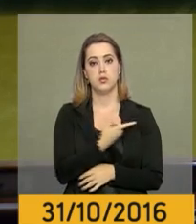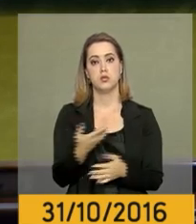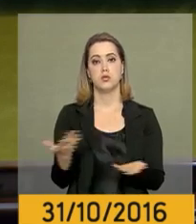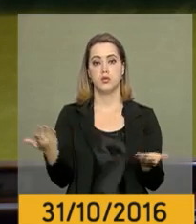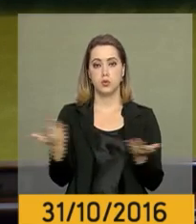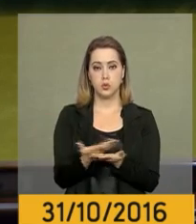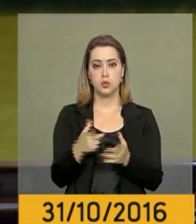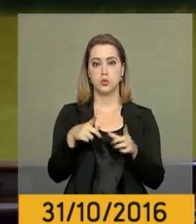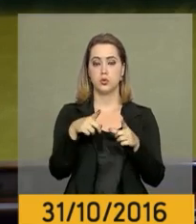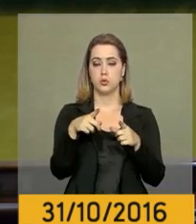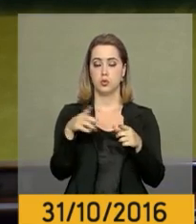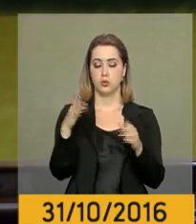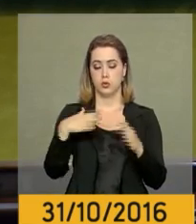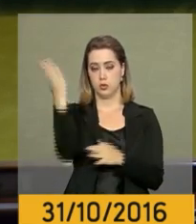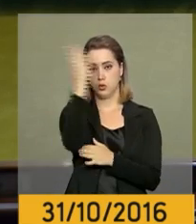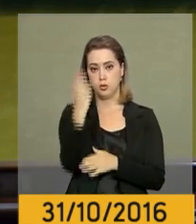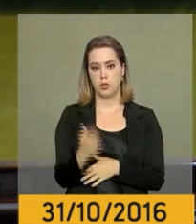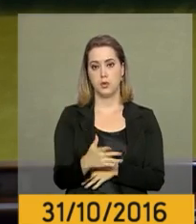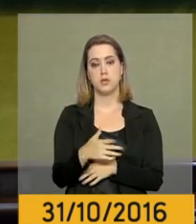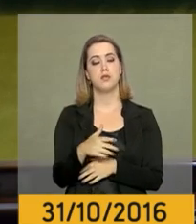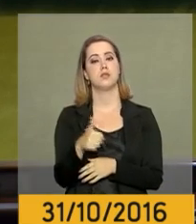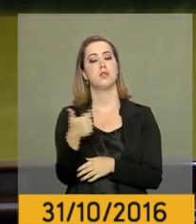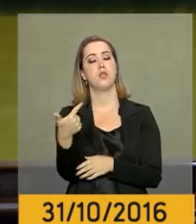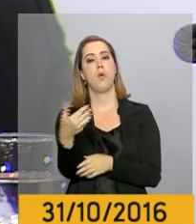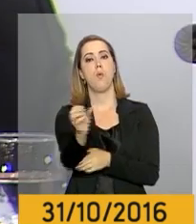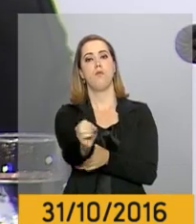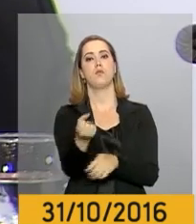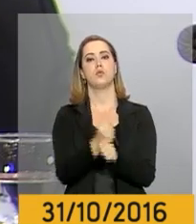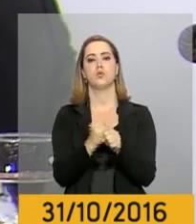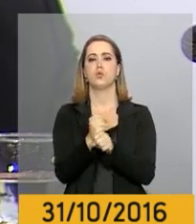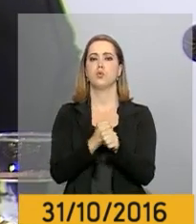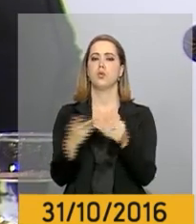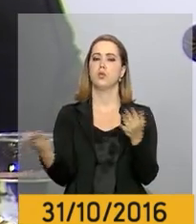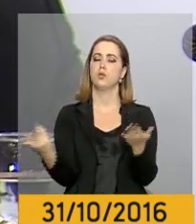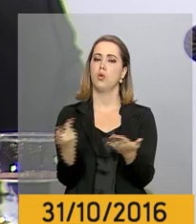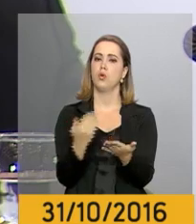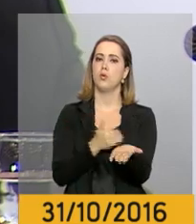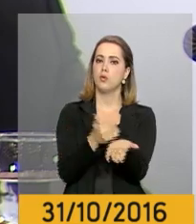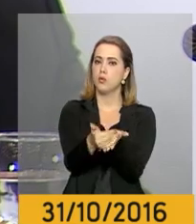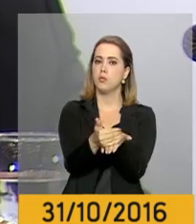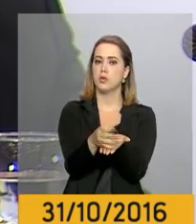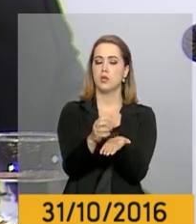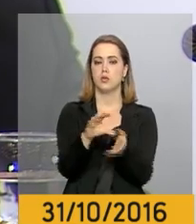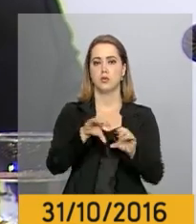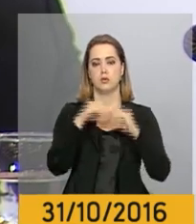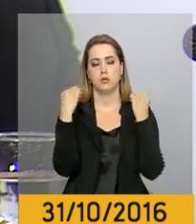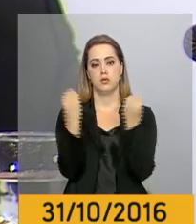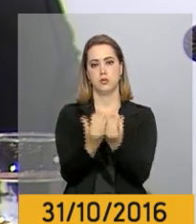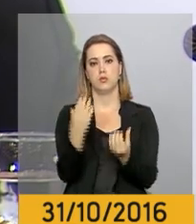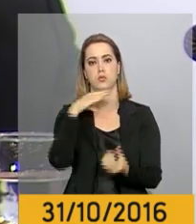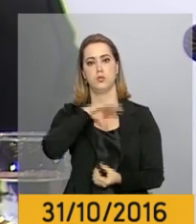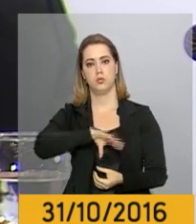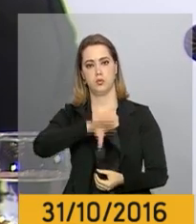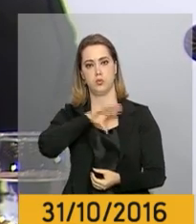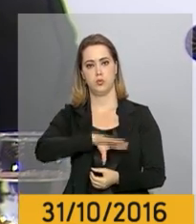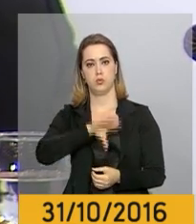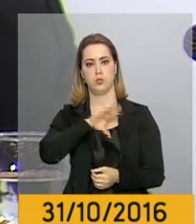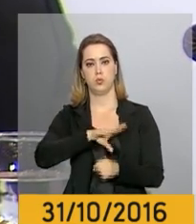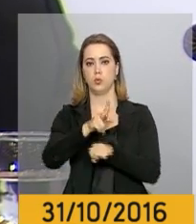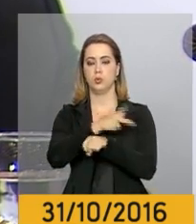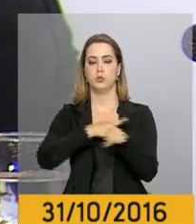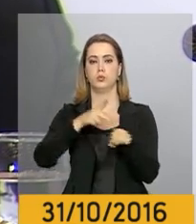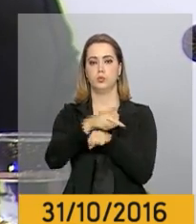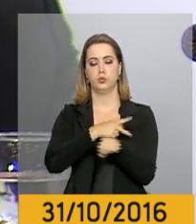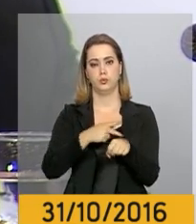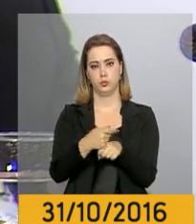sediando aqui no Brasil neste 20º ano de sua existência a comunidade dos Países de Língua